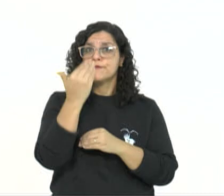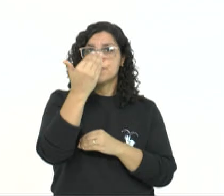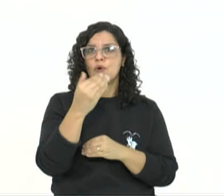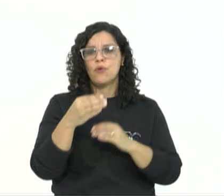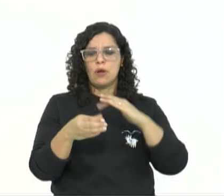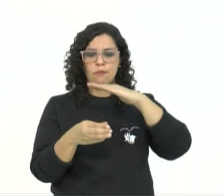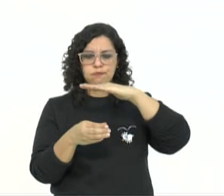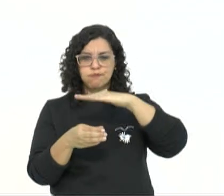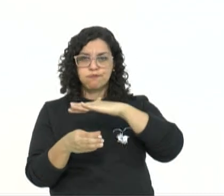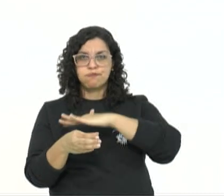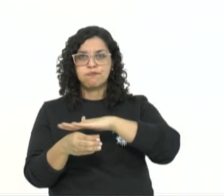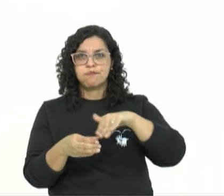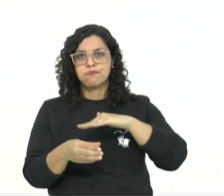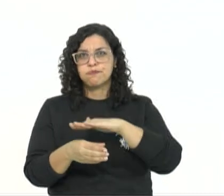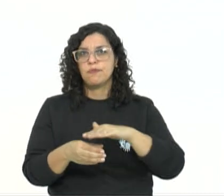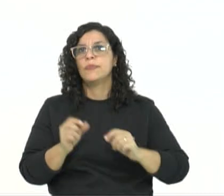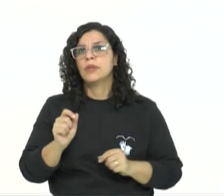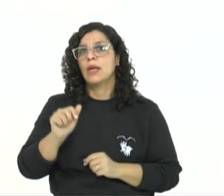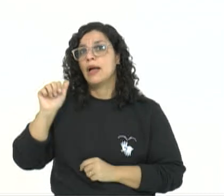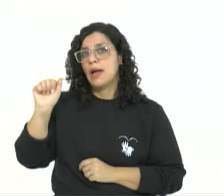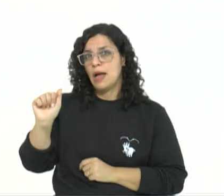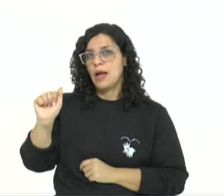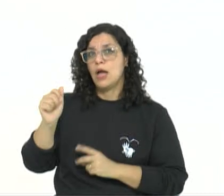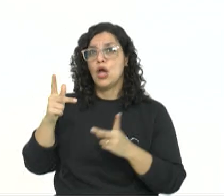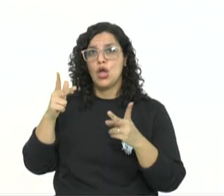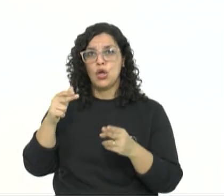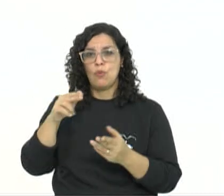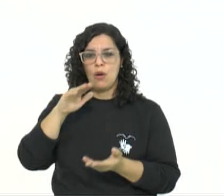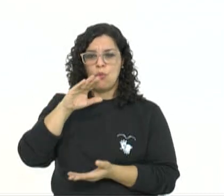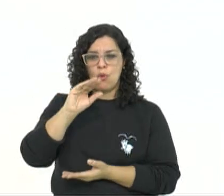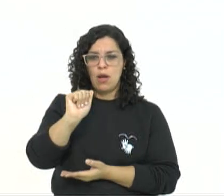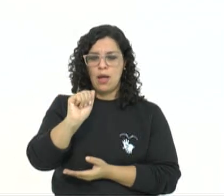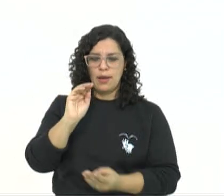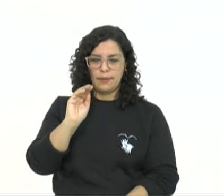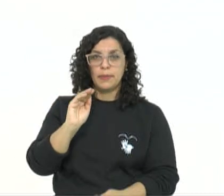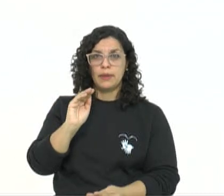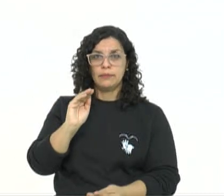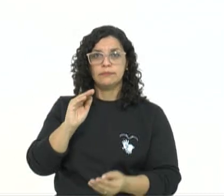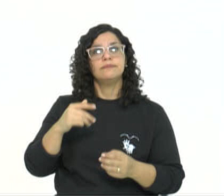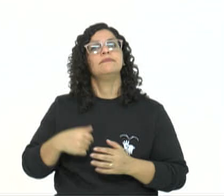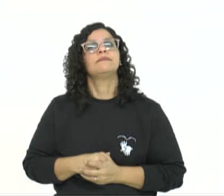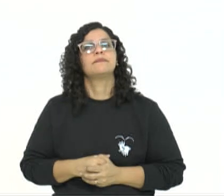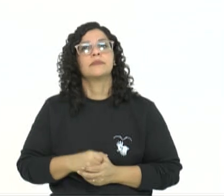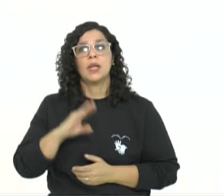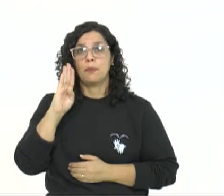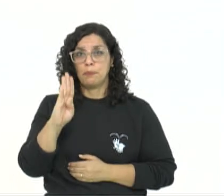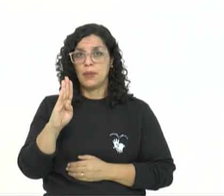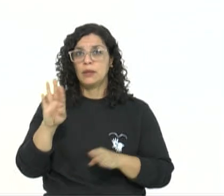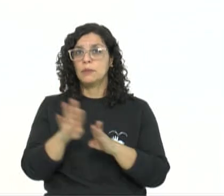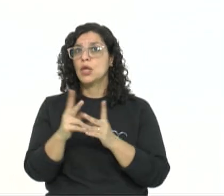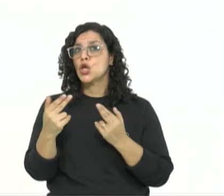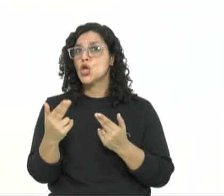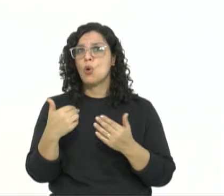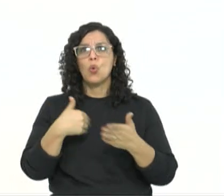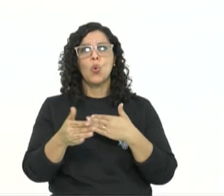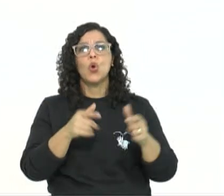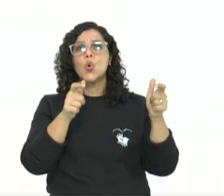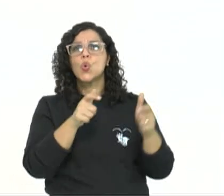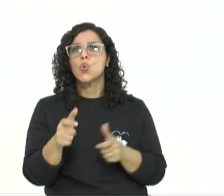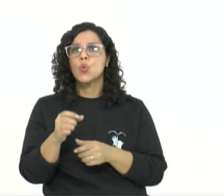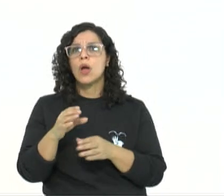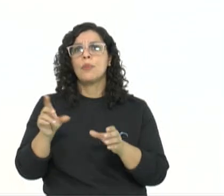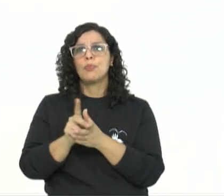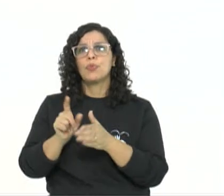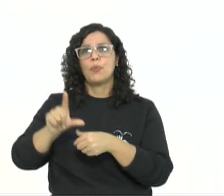lata é, item A, igual nas bases superior e inferior, B, igual em qualquer ponto